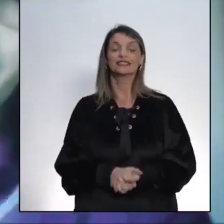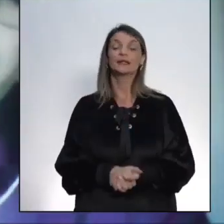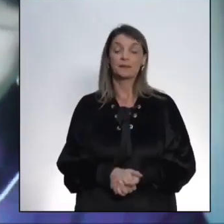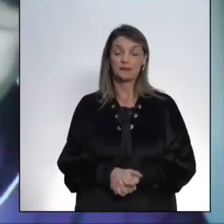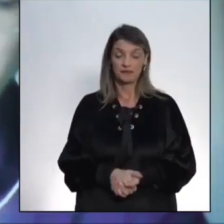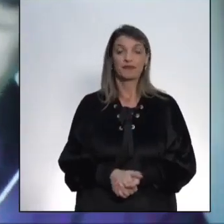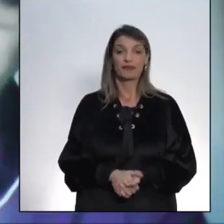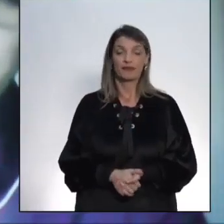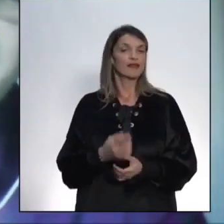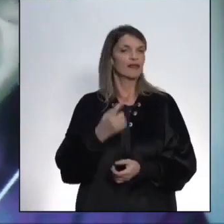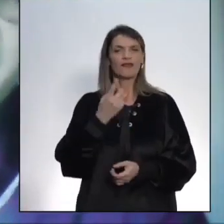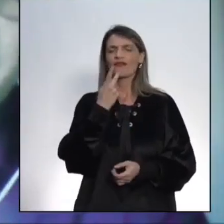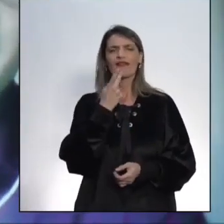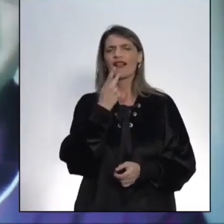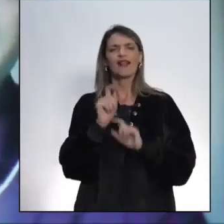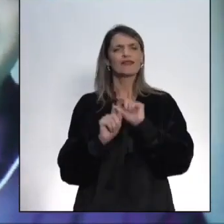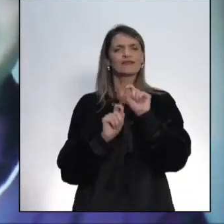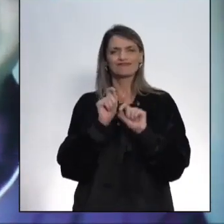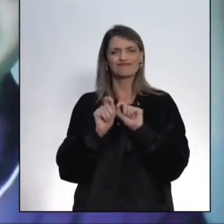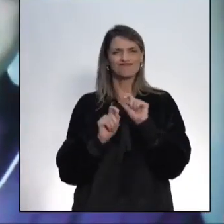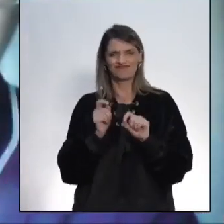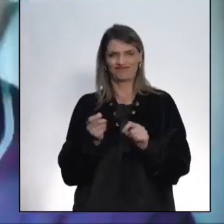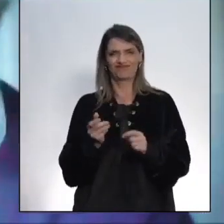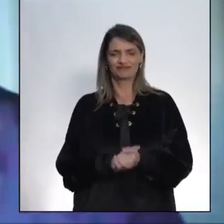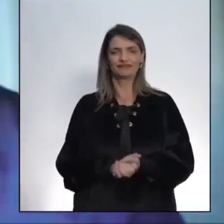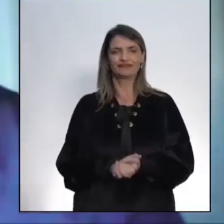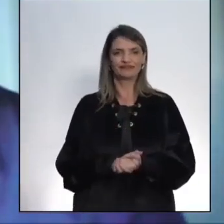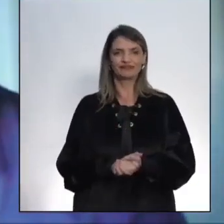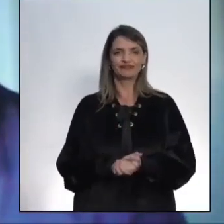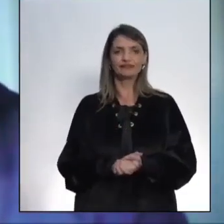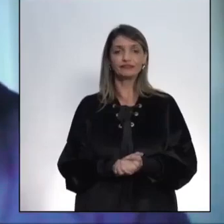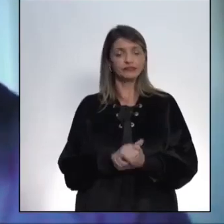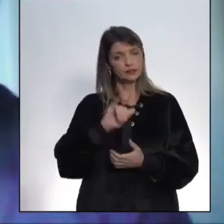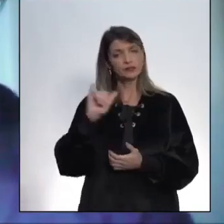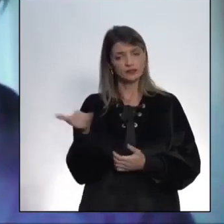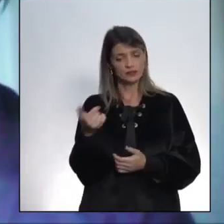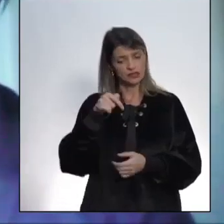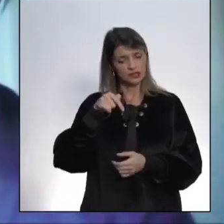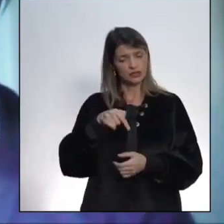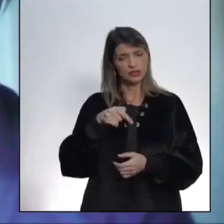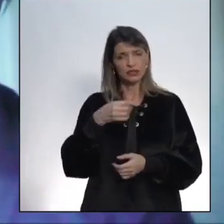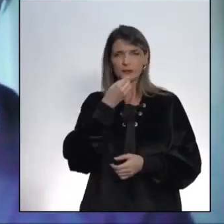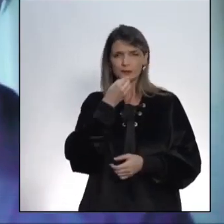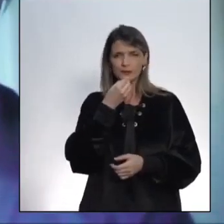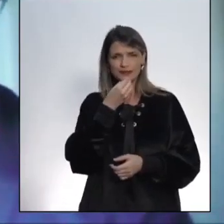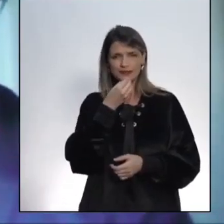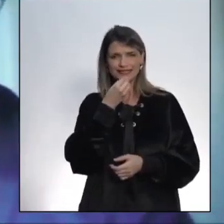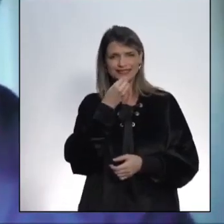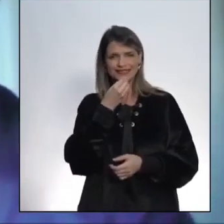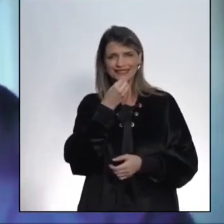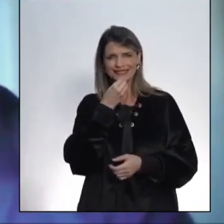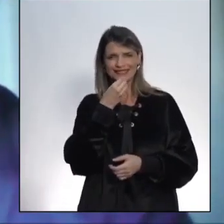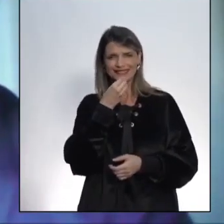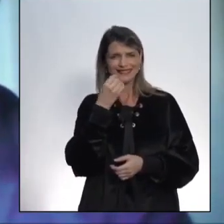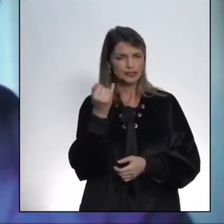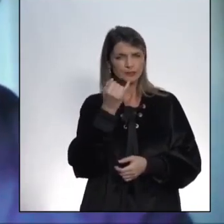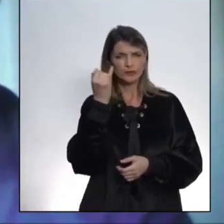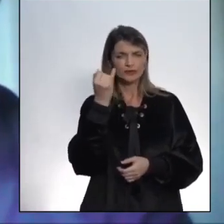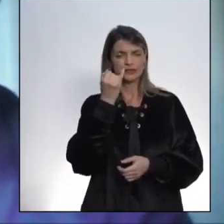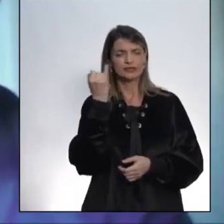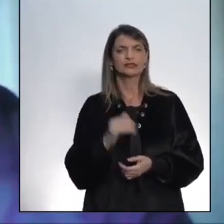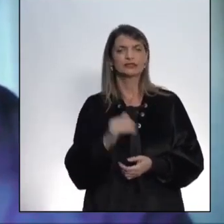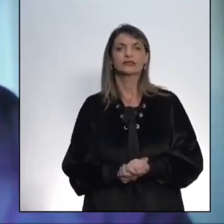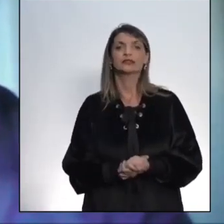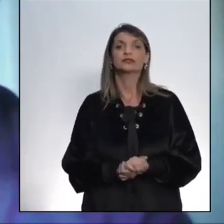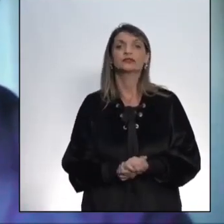que eu teria para dizer, aproveitando esse espaço aqui tão rico, até remetendo a uma situação